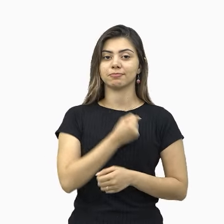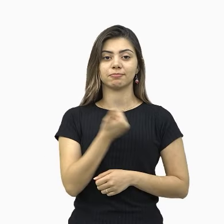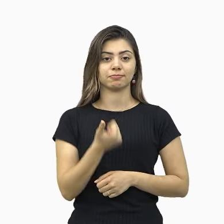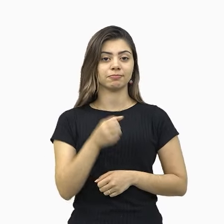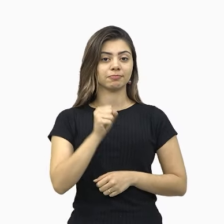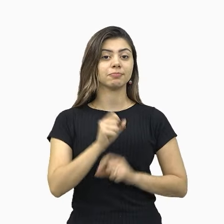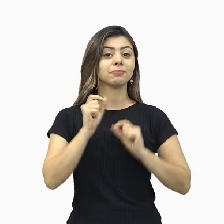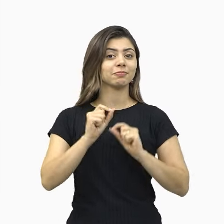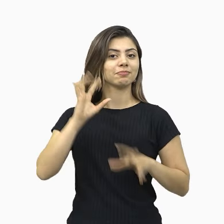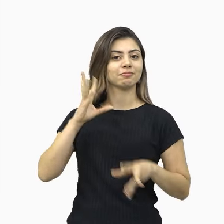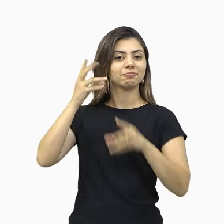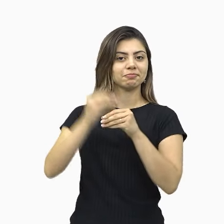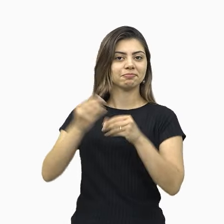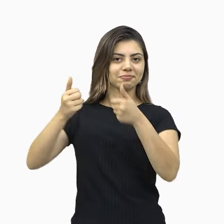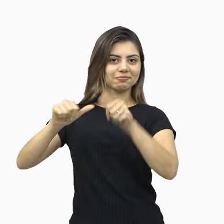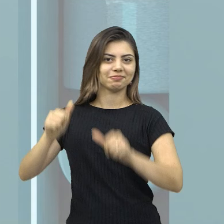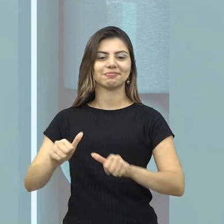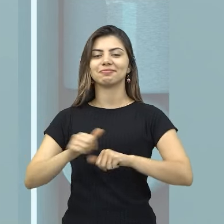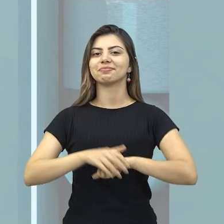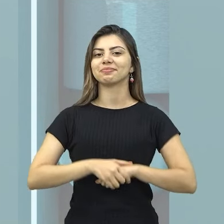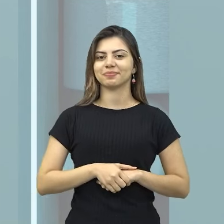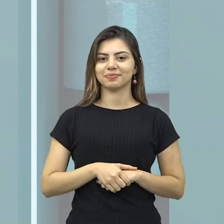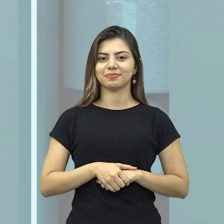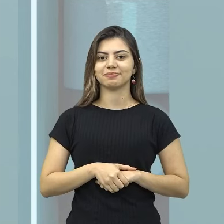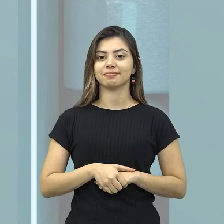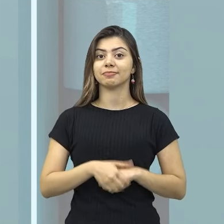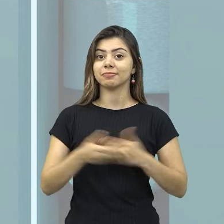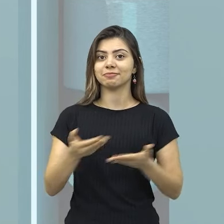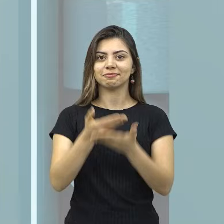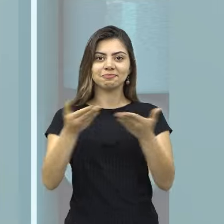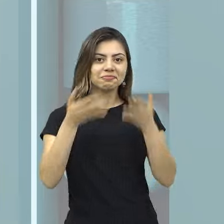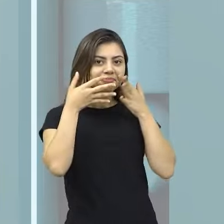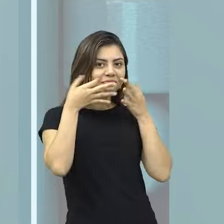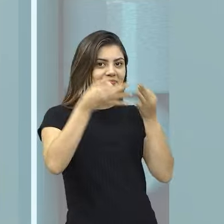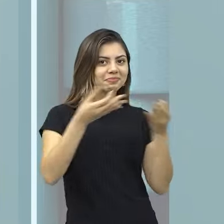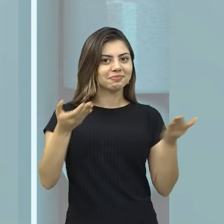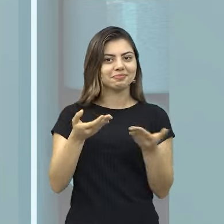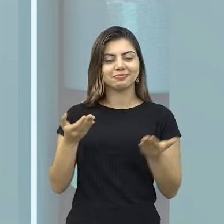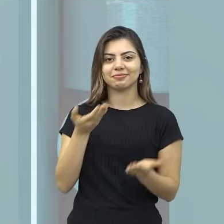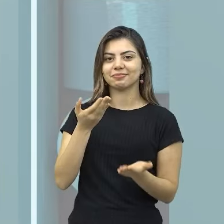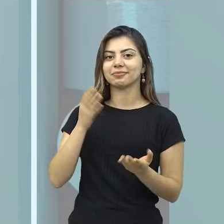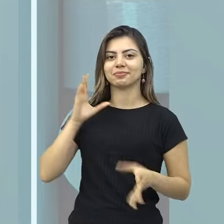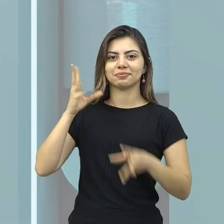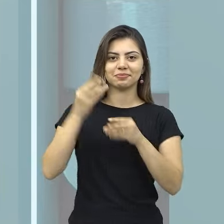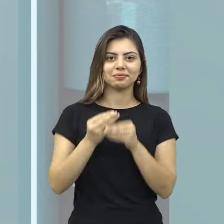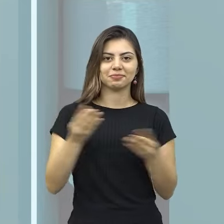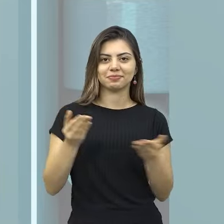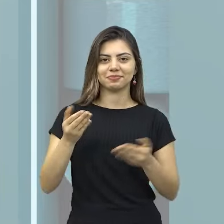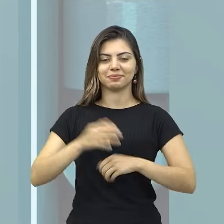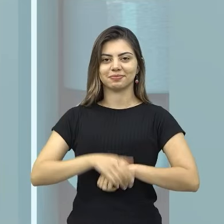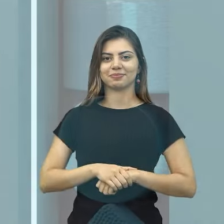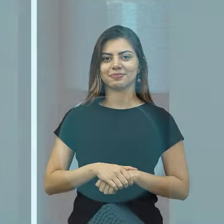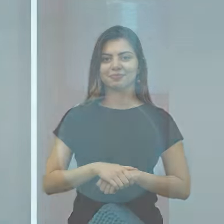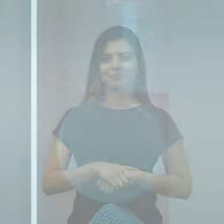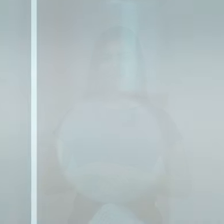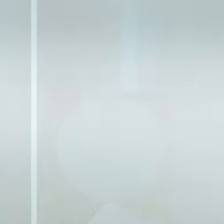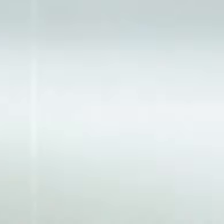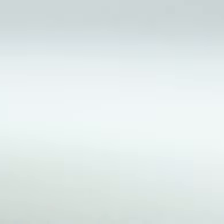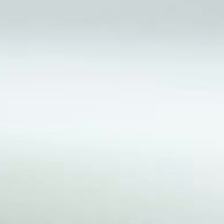aula de revisão e avaliação. Então, fiquem bastante atentos para a nossa revisão, a segunda parte. Let's go!